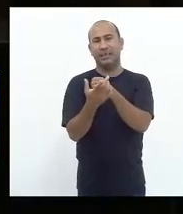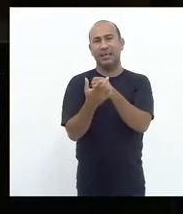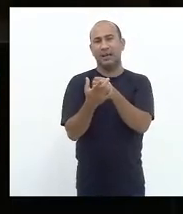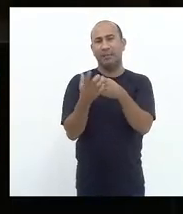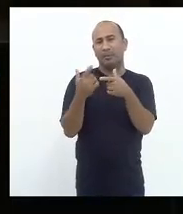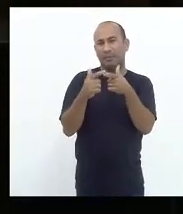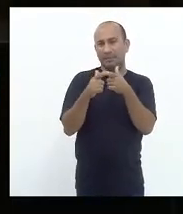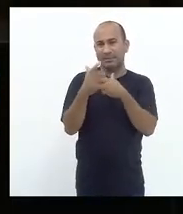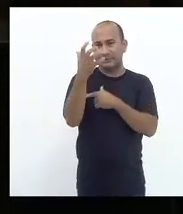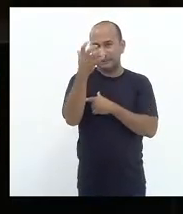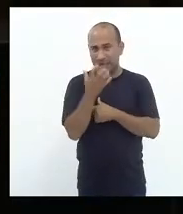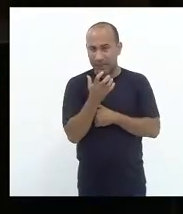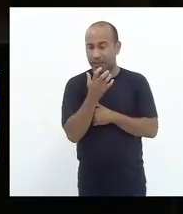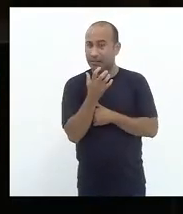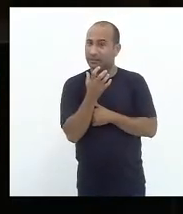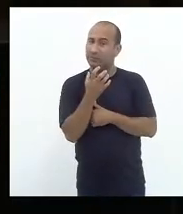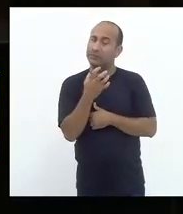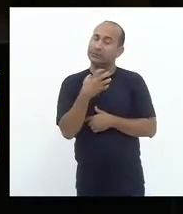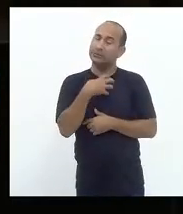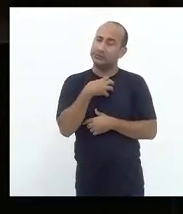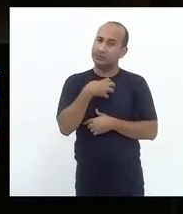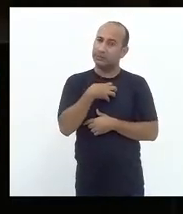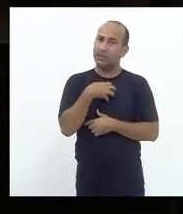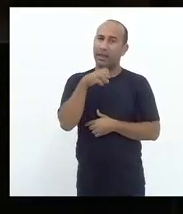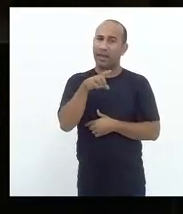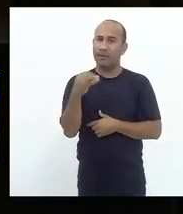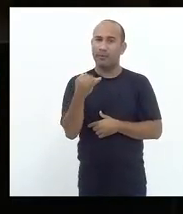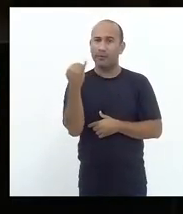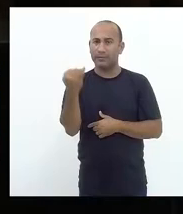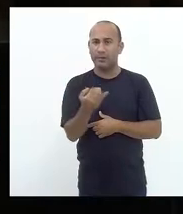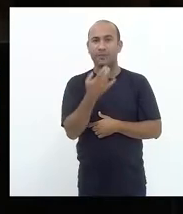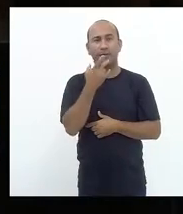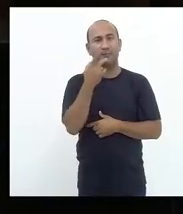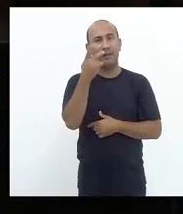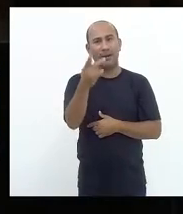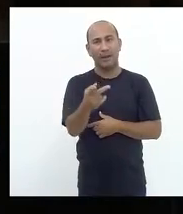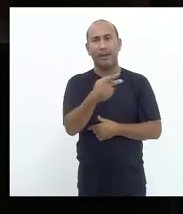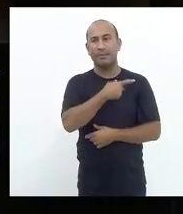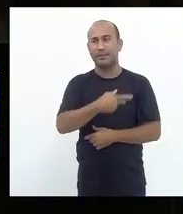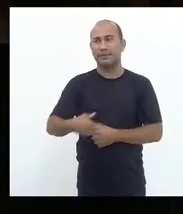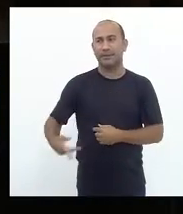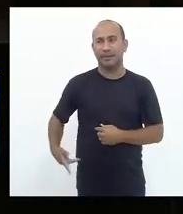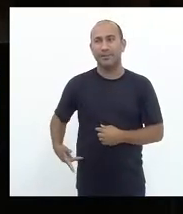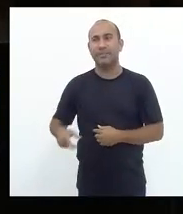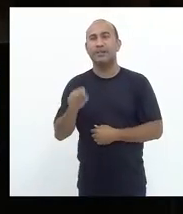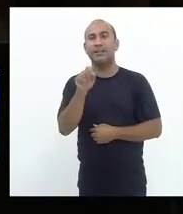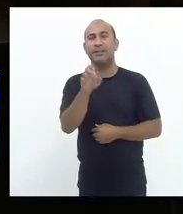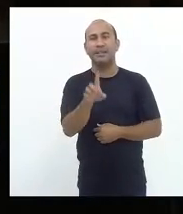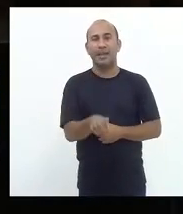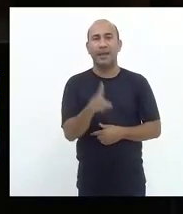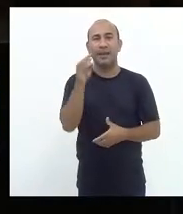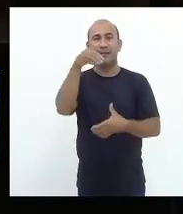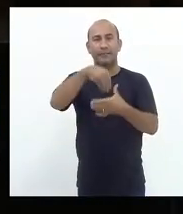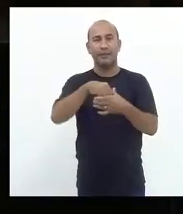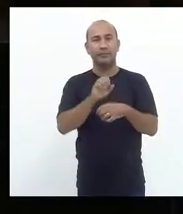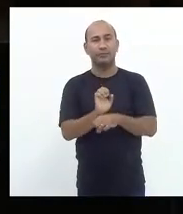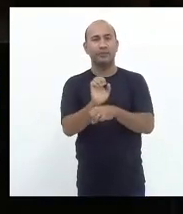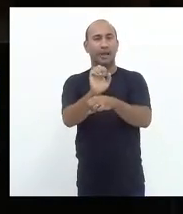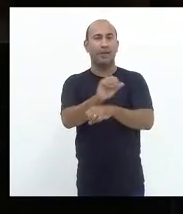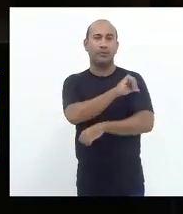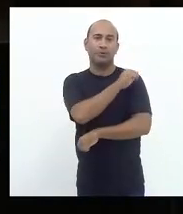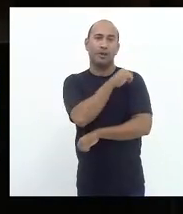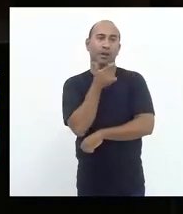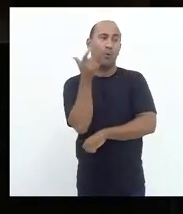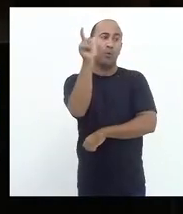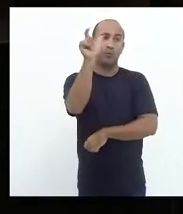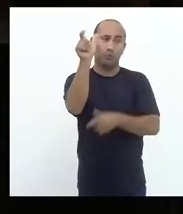alarmante. Então, nesse sentido, é importante registrar, senhora presidenta, que é no estado do Rio de Janeiro, que não é em